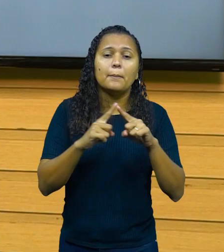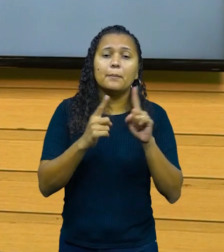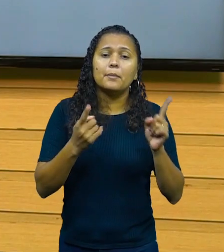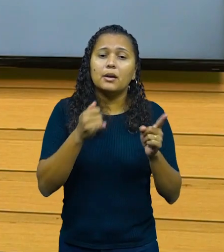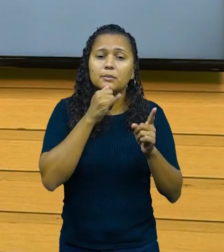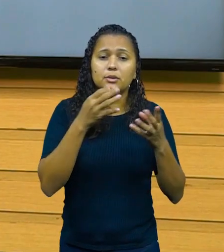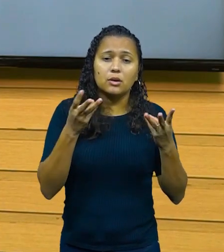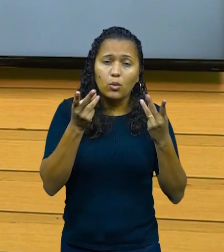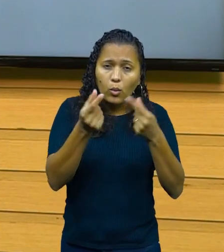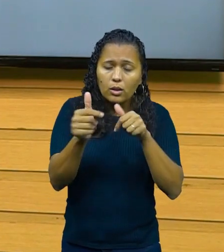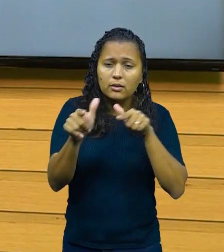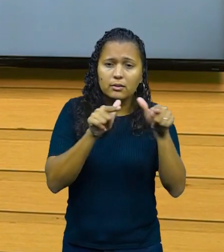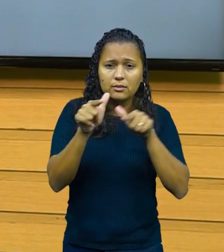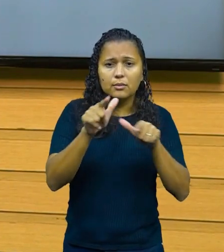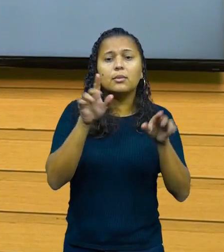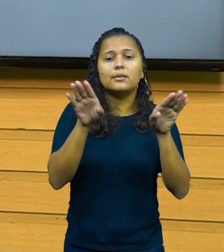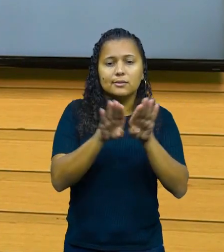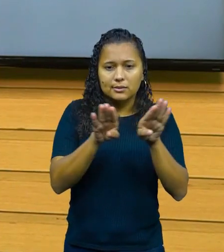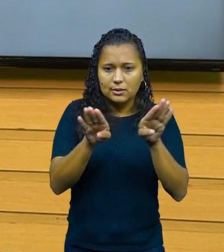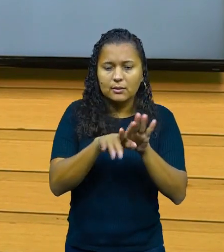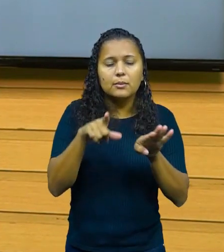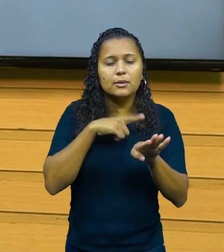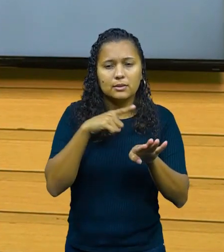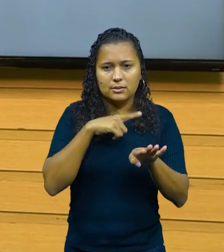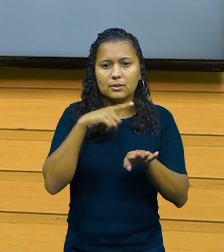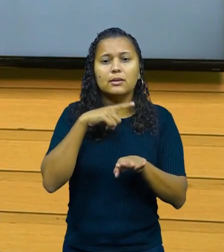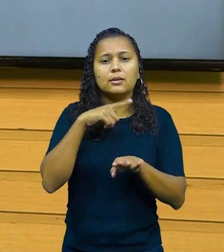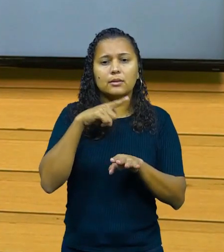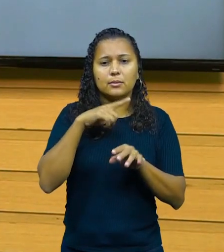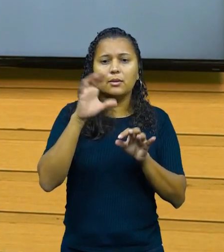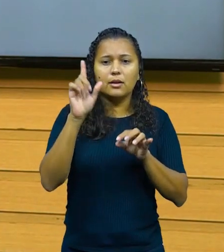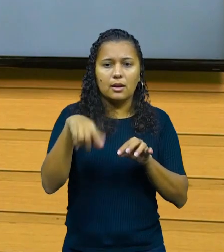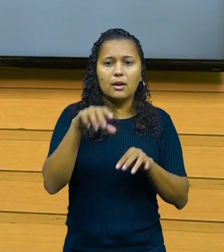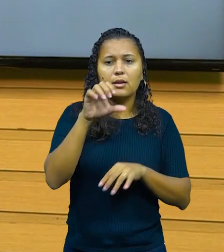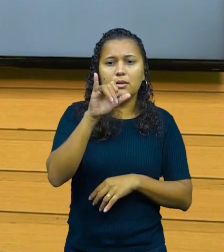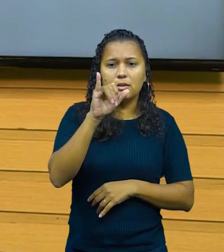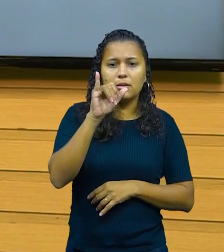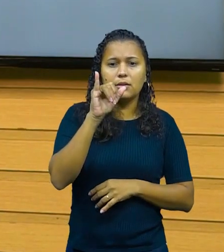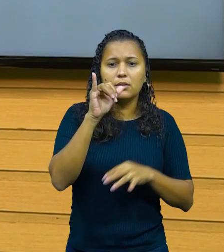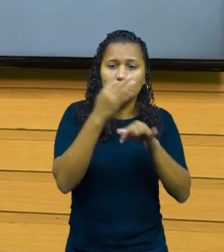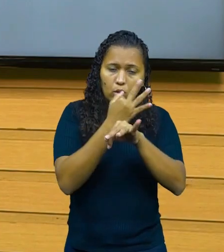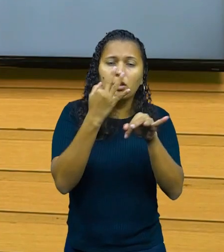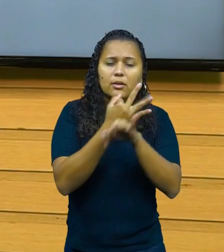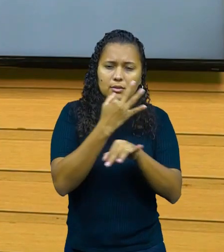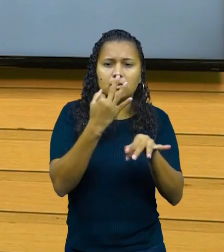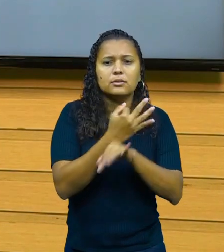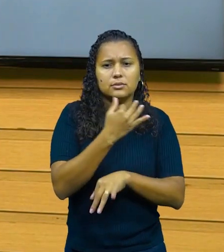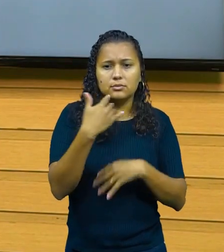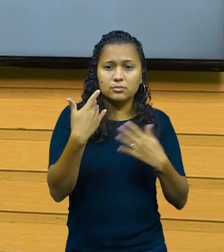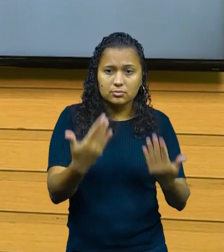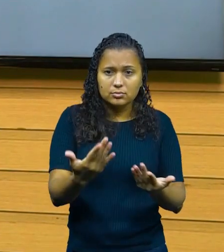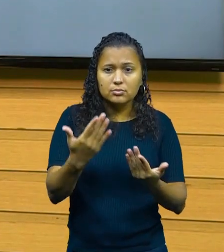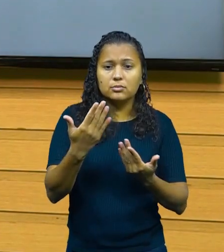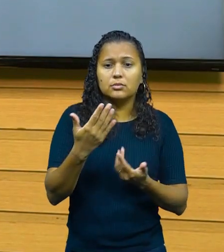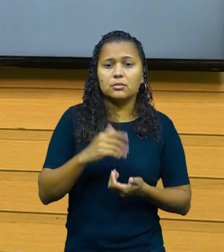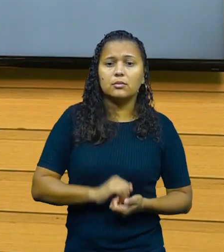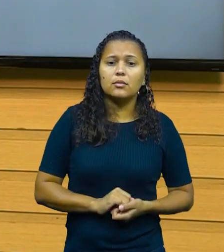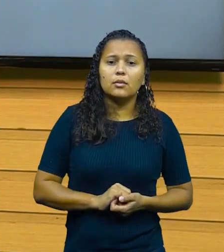E quem vai dar essa qualidade de trabalho também, dentro da metrologia, é a tolerância, né? Então,